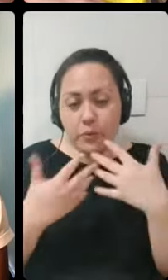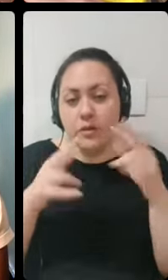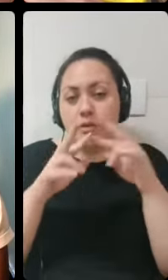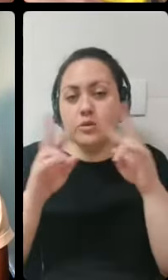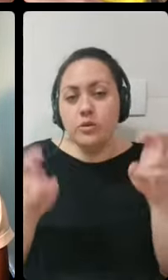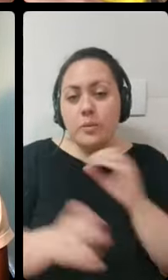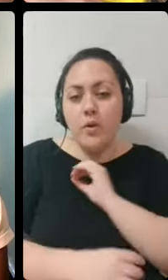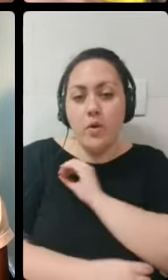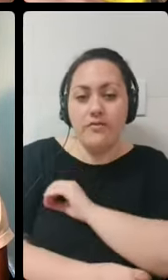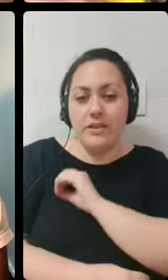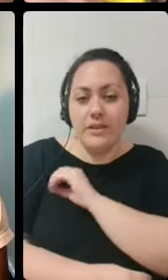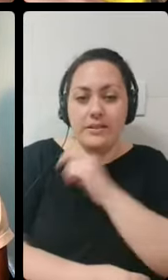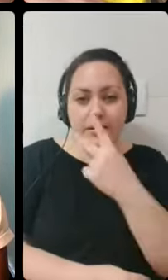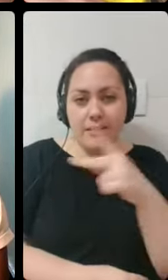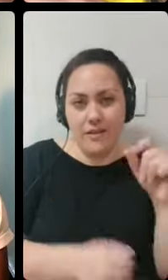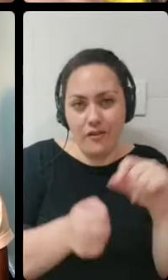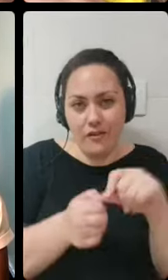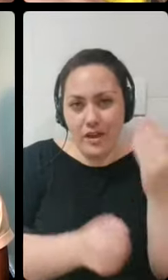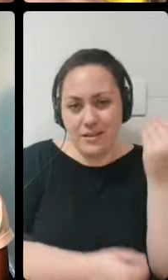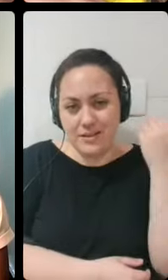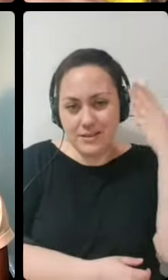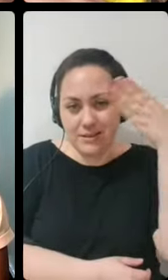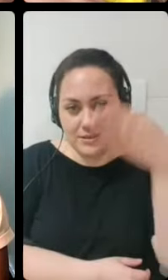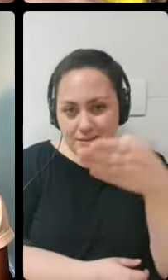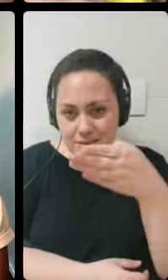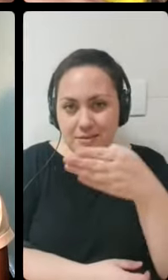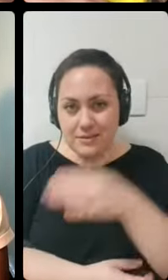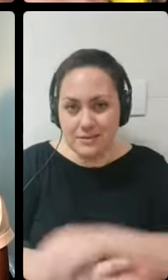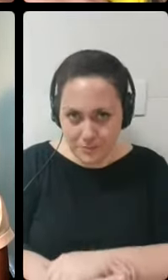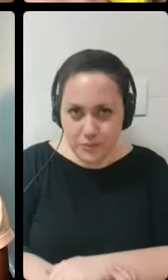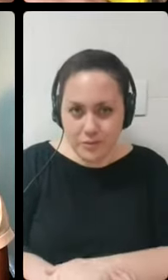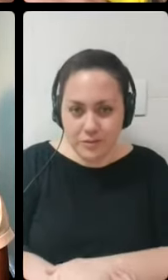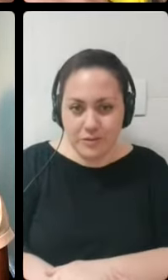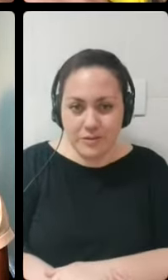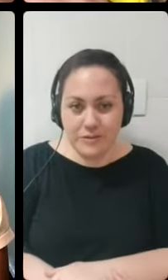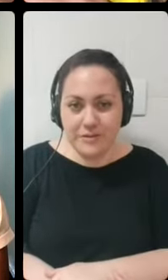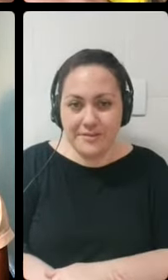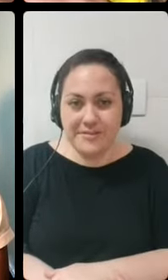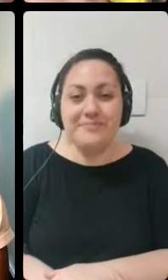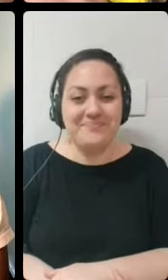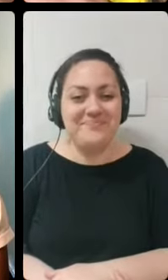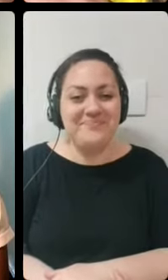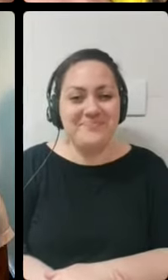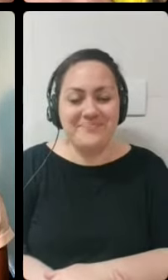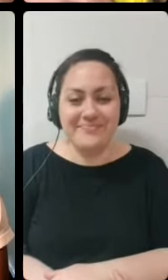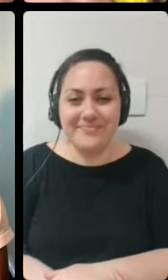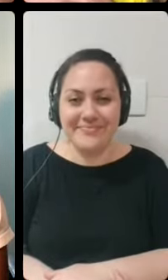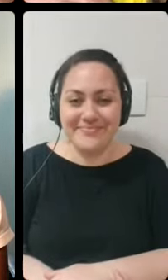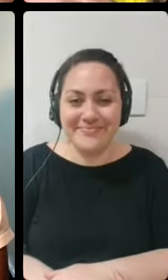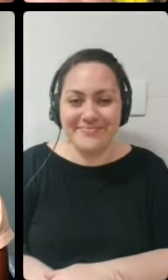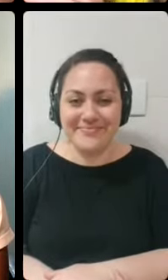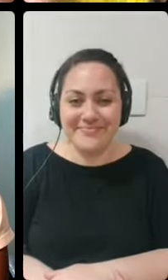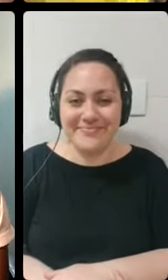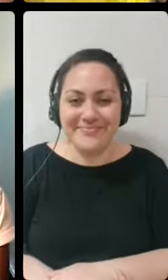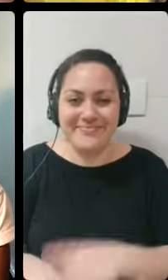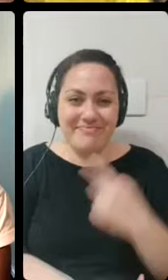na operação que vocês foram. Pode ser? Pode. Pode. Acho que a gente pensou na mesma